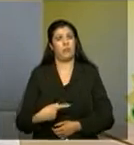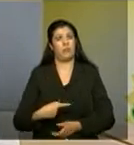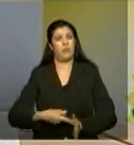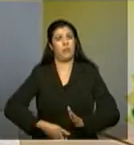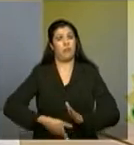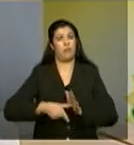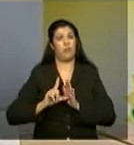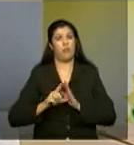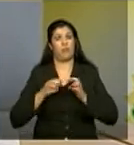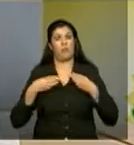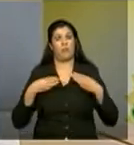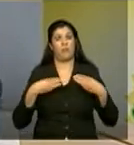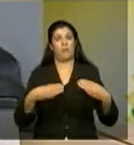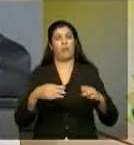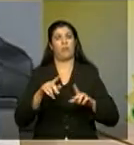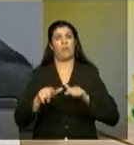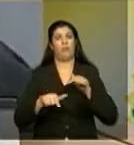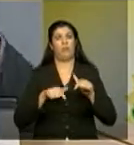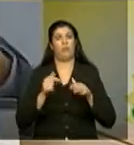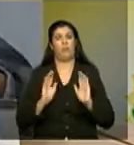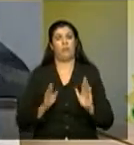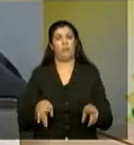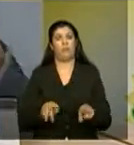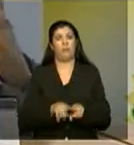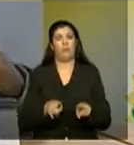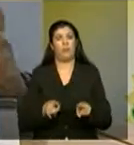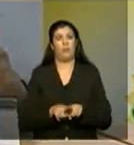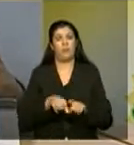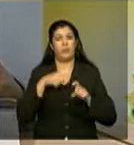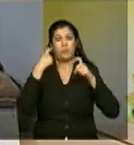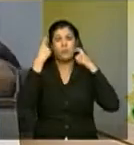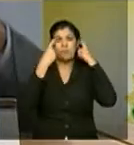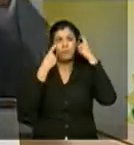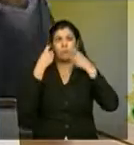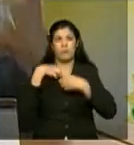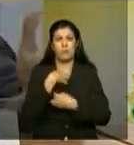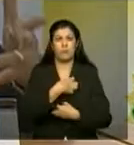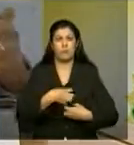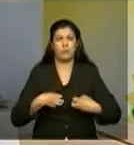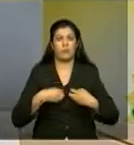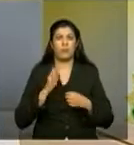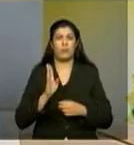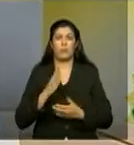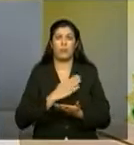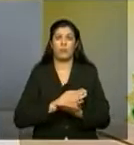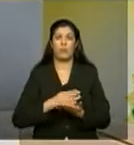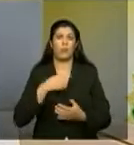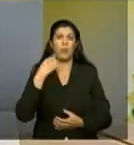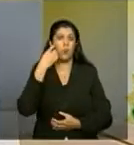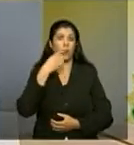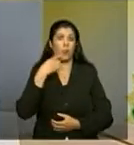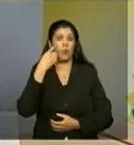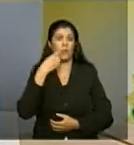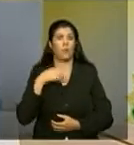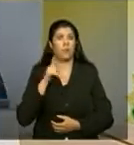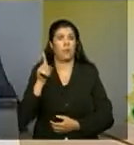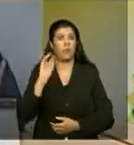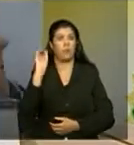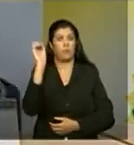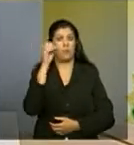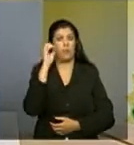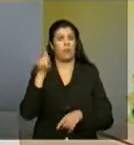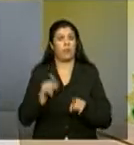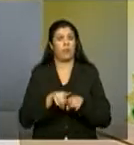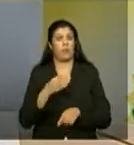início do trabalho e já tá bem com as suas liquidações de deputado no corpo perda do sul e de